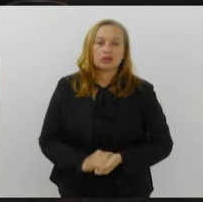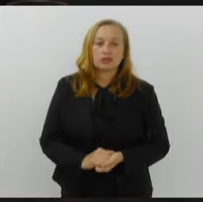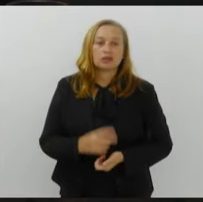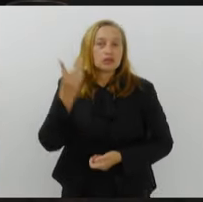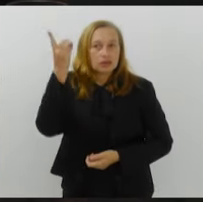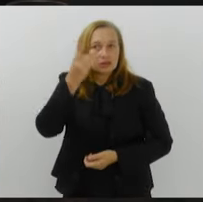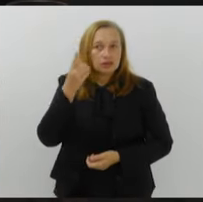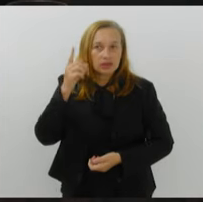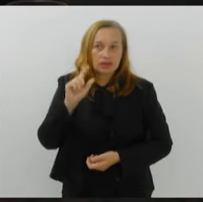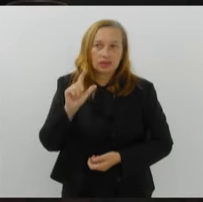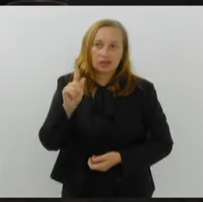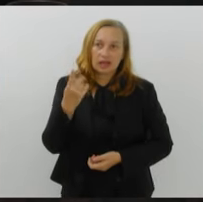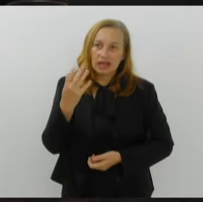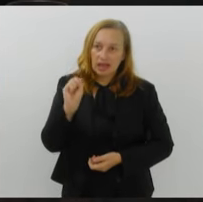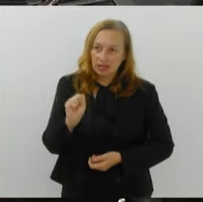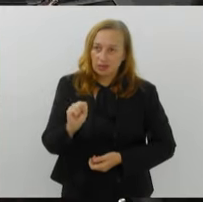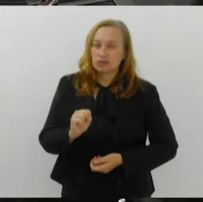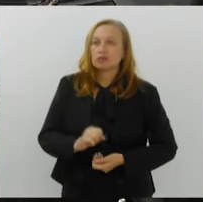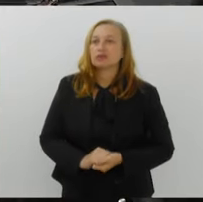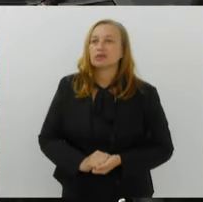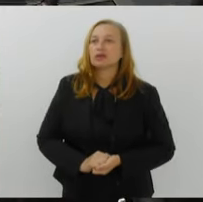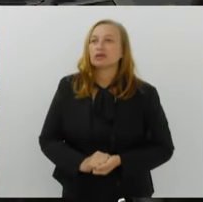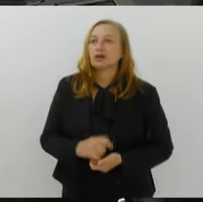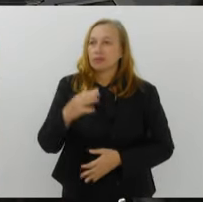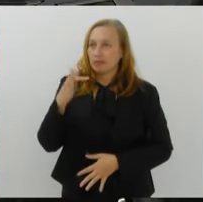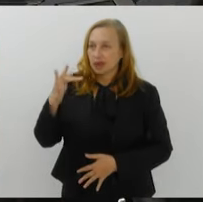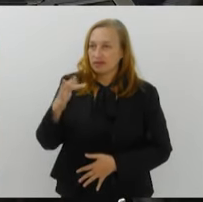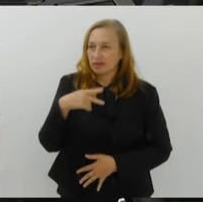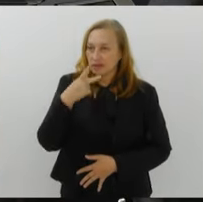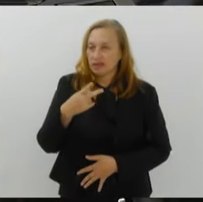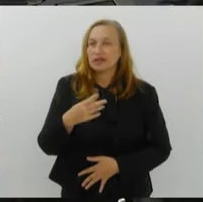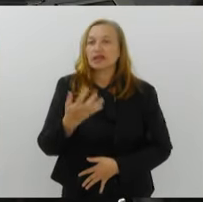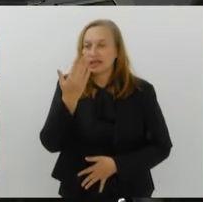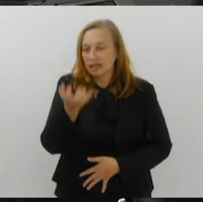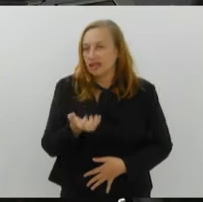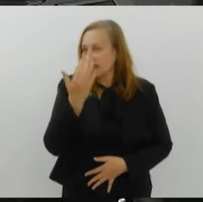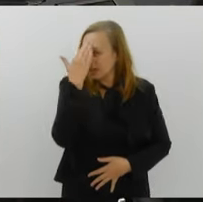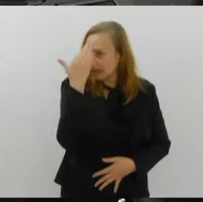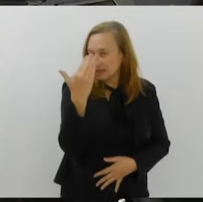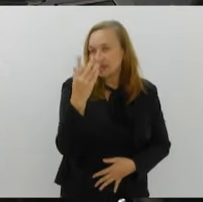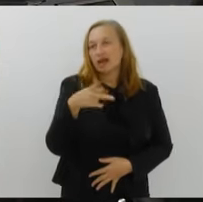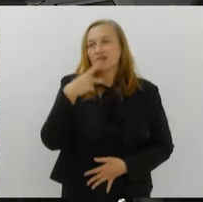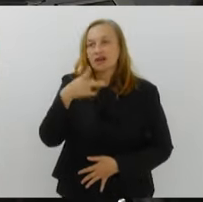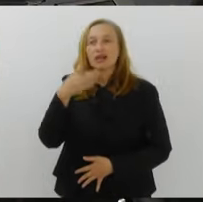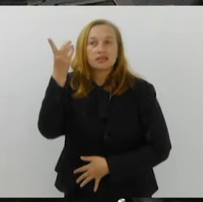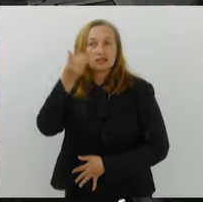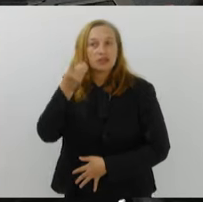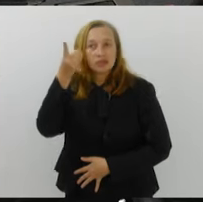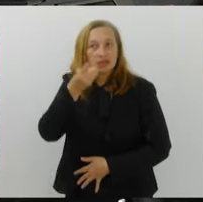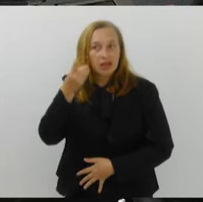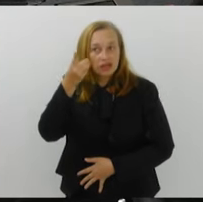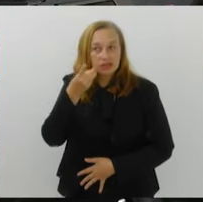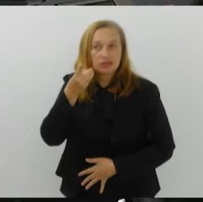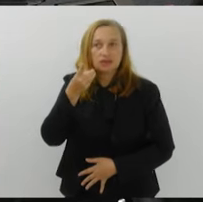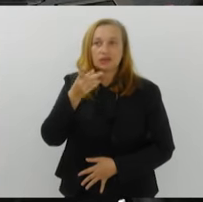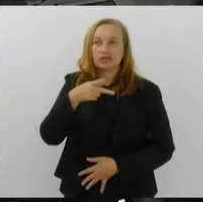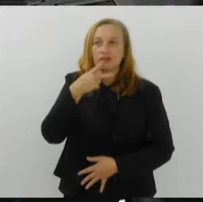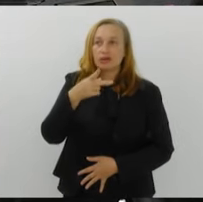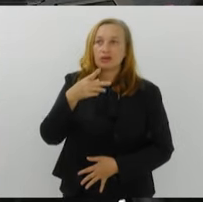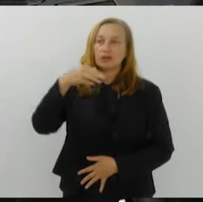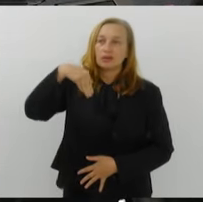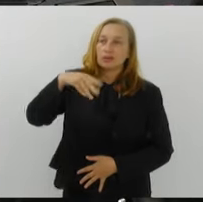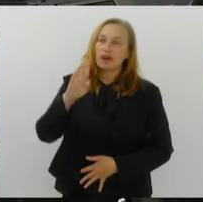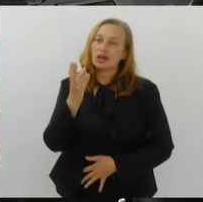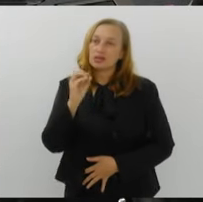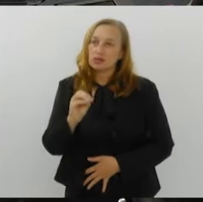Deputado Galhaço, presidente, queria agradecer as palavras do deputado que me antecedeu, Márcio Gualberto,